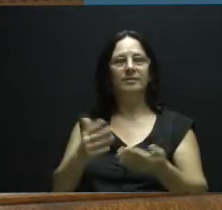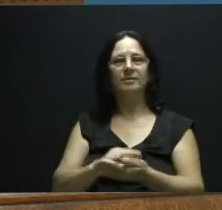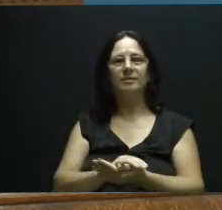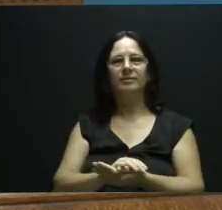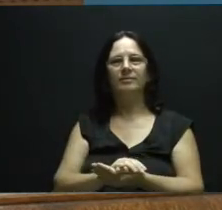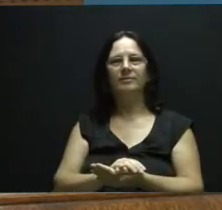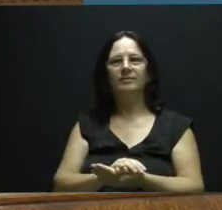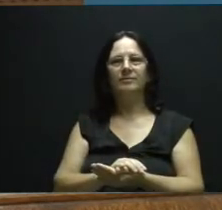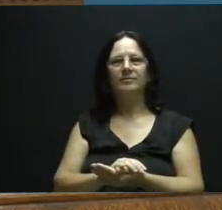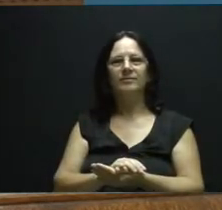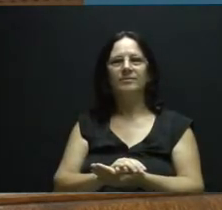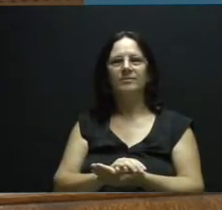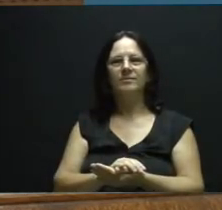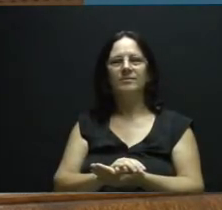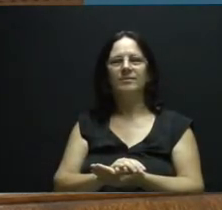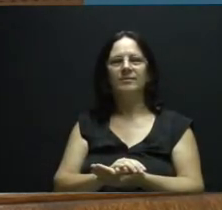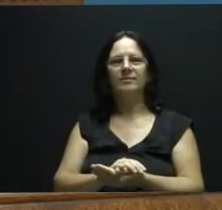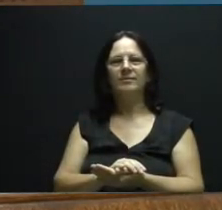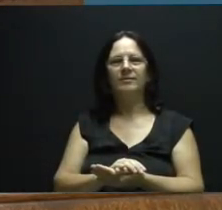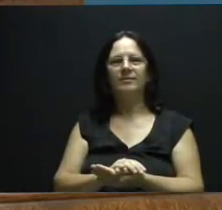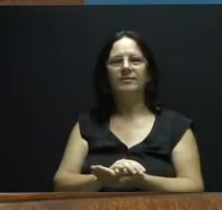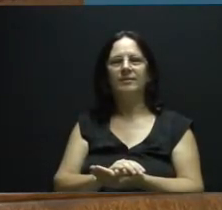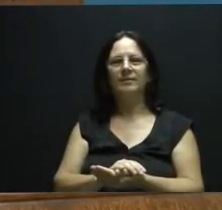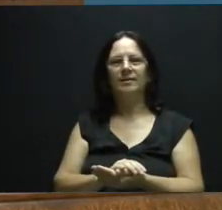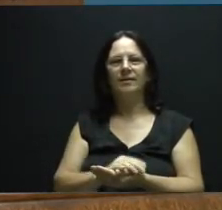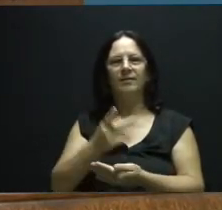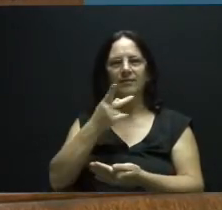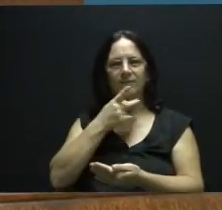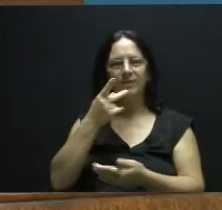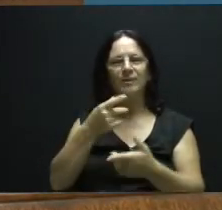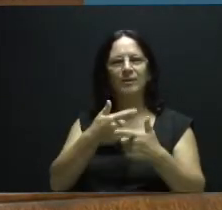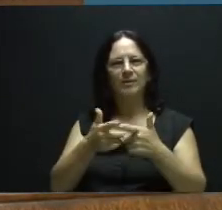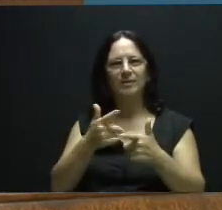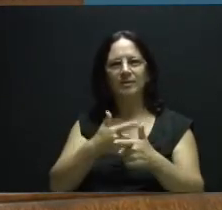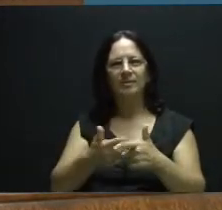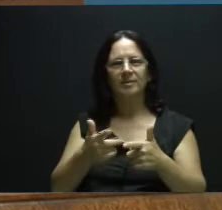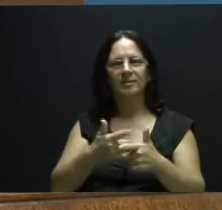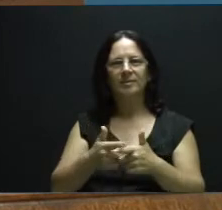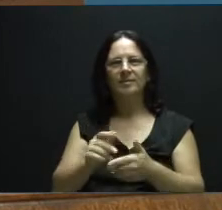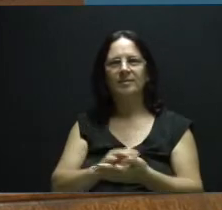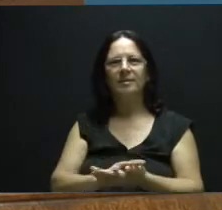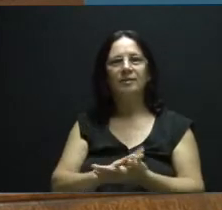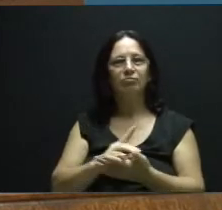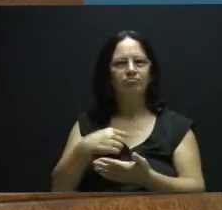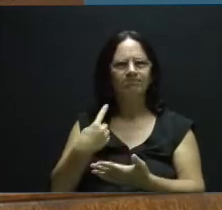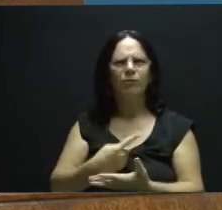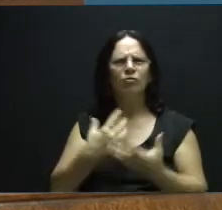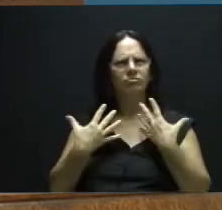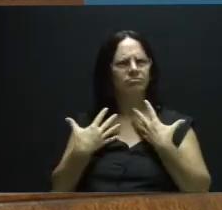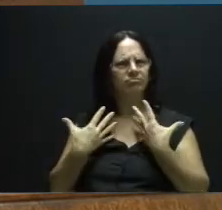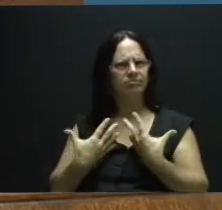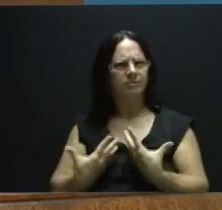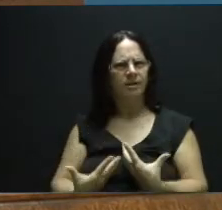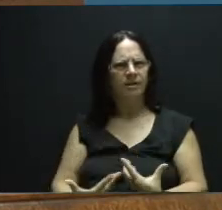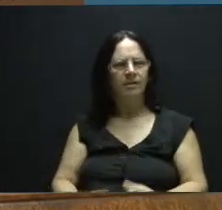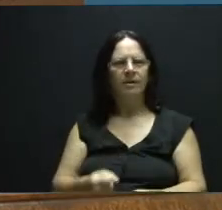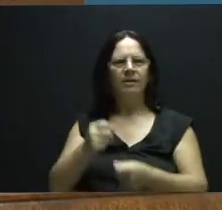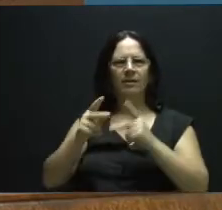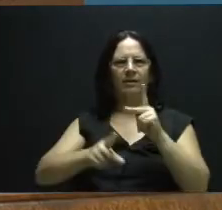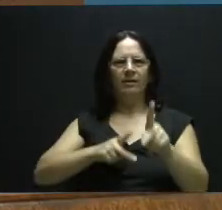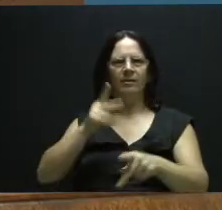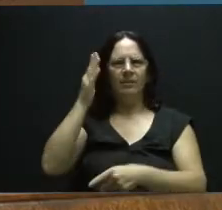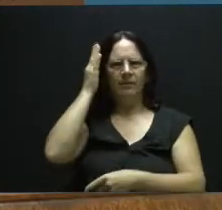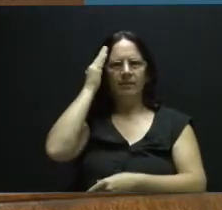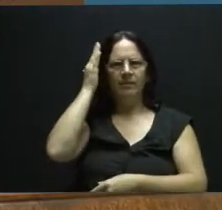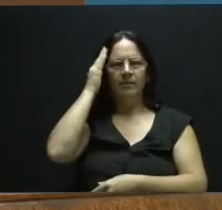que o vereador a voz e não tocou no assunto que nós estamos cansando logo quando eu quero deixar bem cara que a população sabe